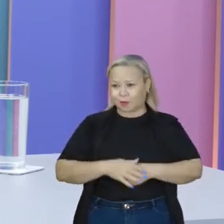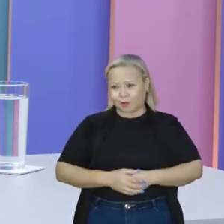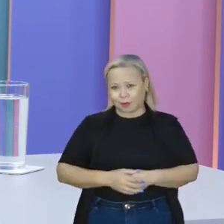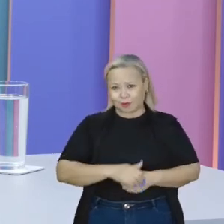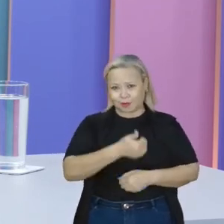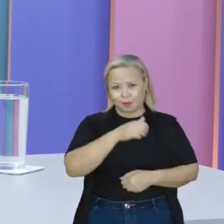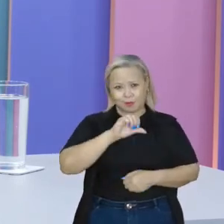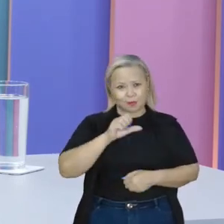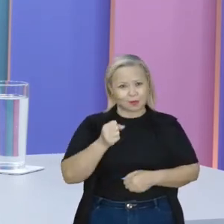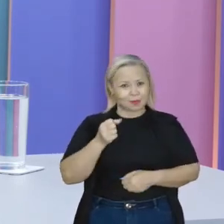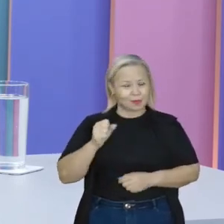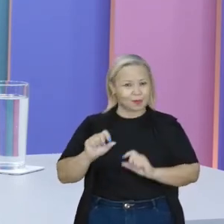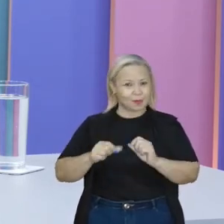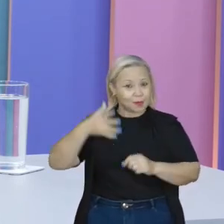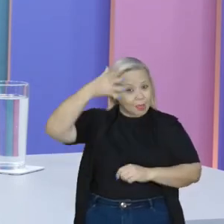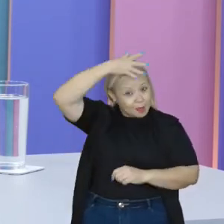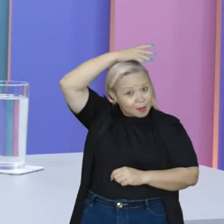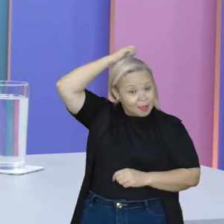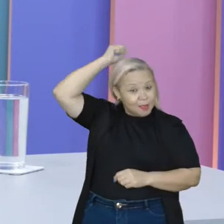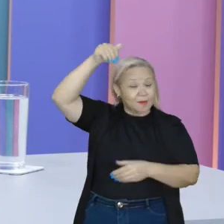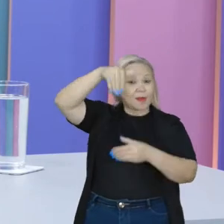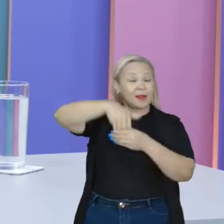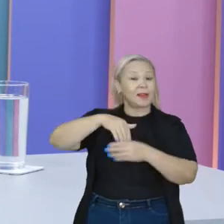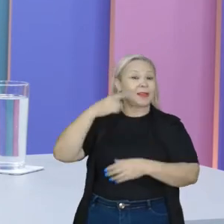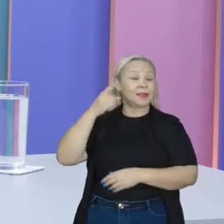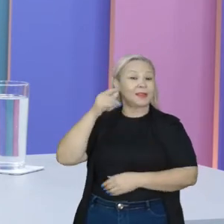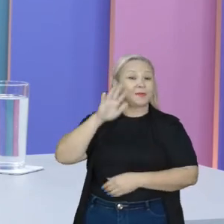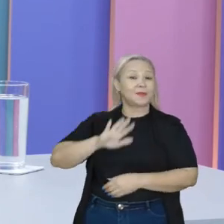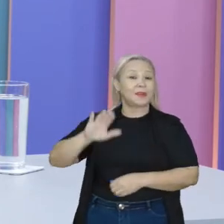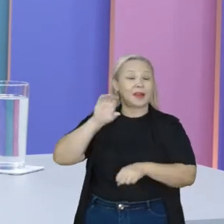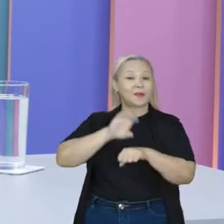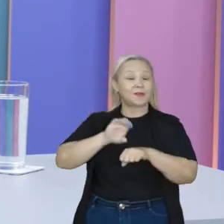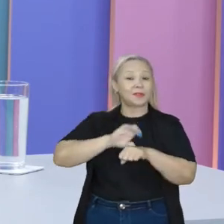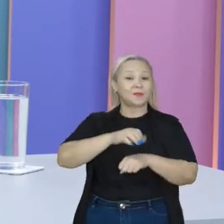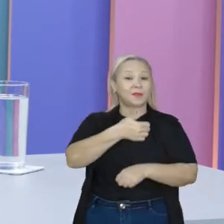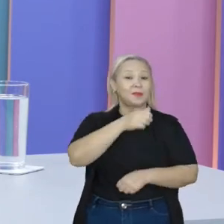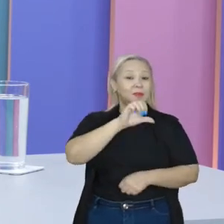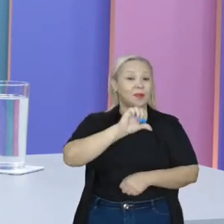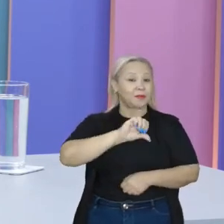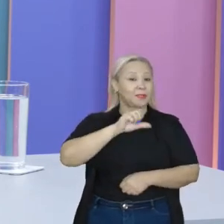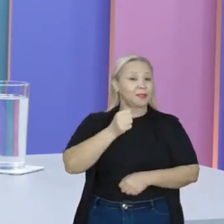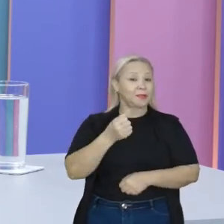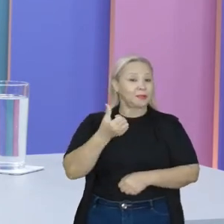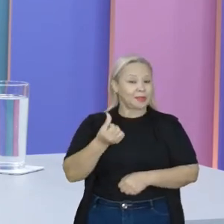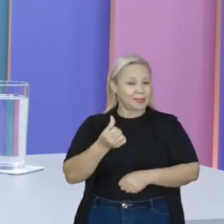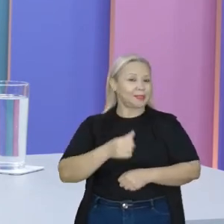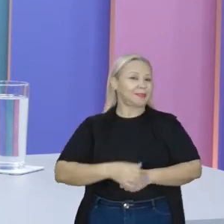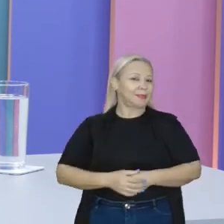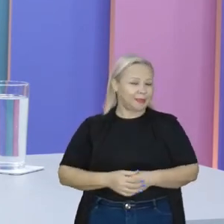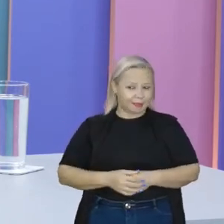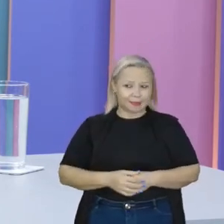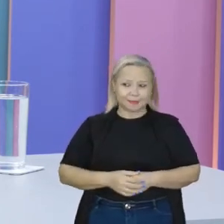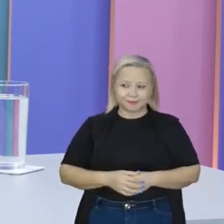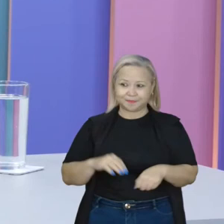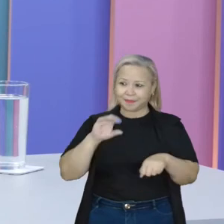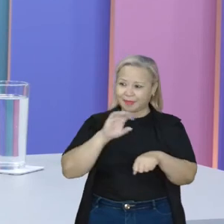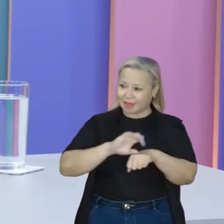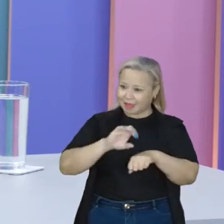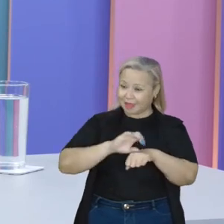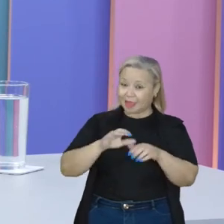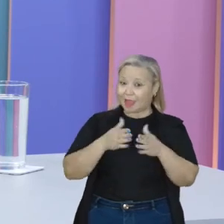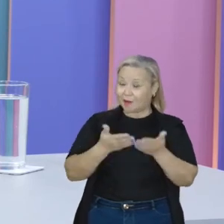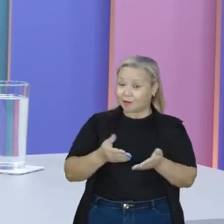88. A Benedita foi eleita deputada constituinte em 86, né? E a Constituição, né,